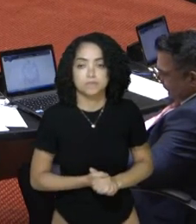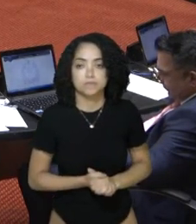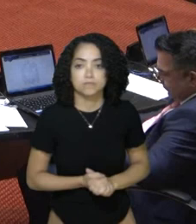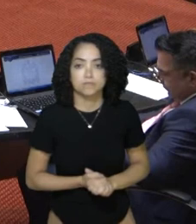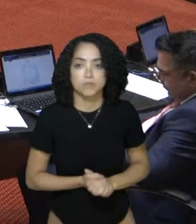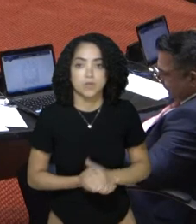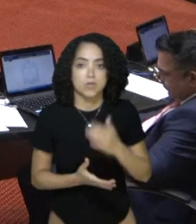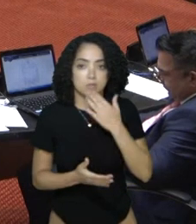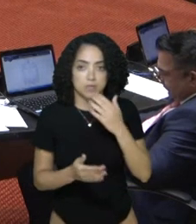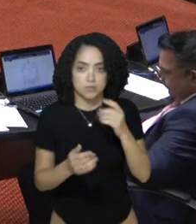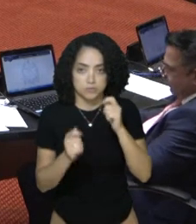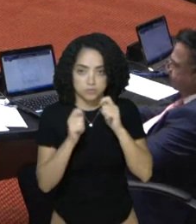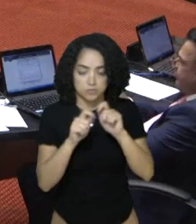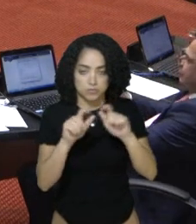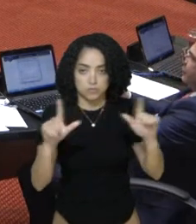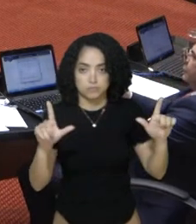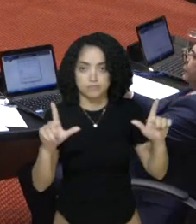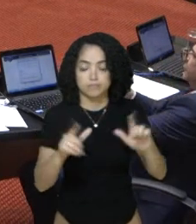Solicito a abertura do painel.